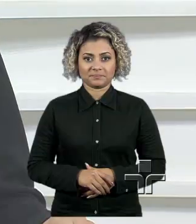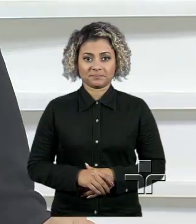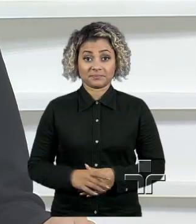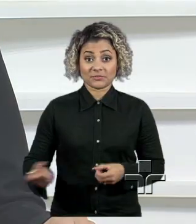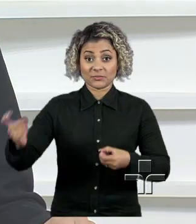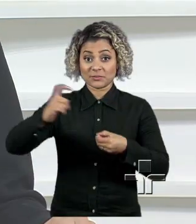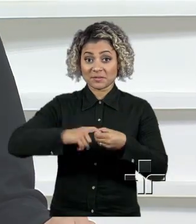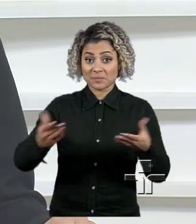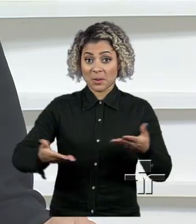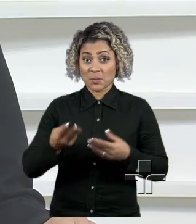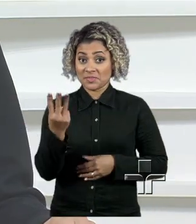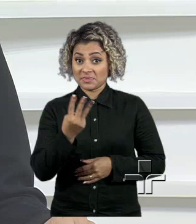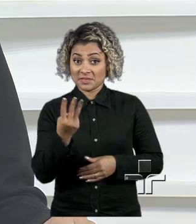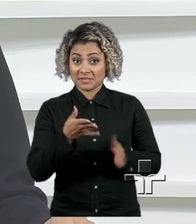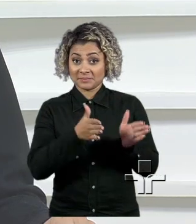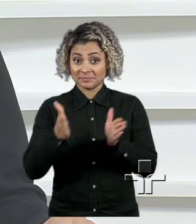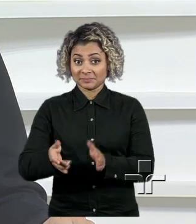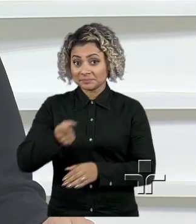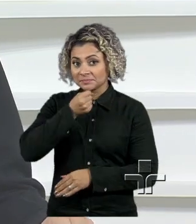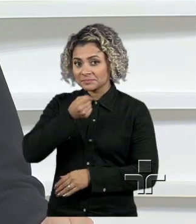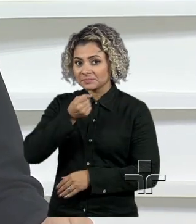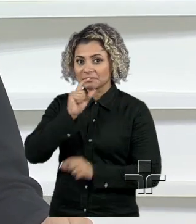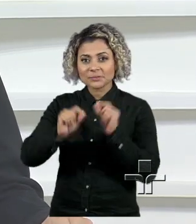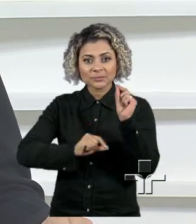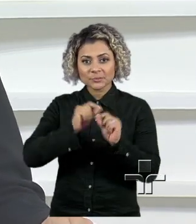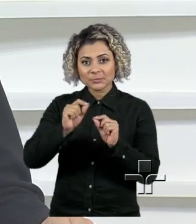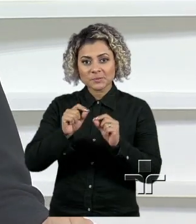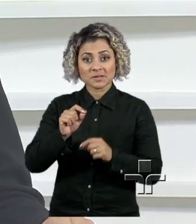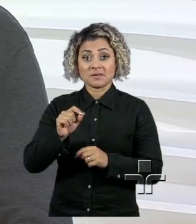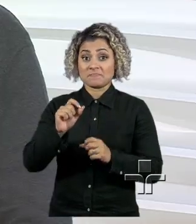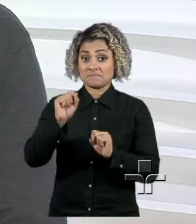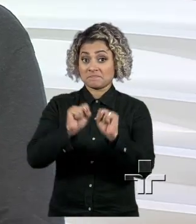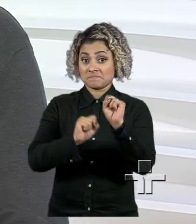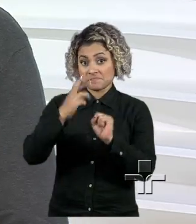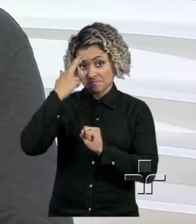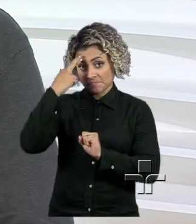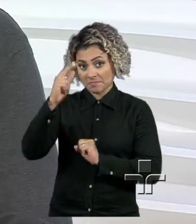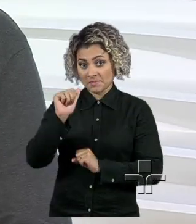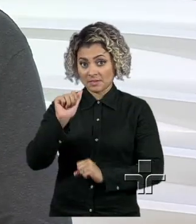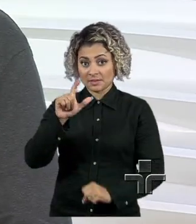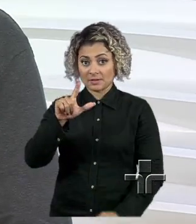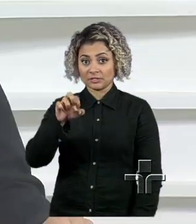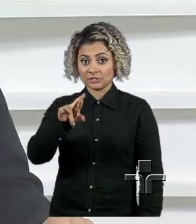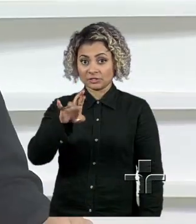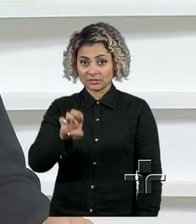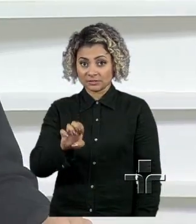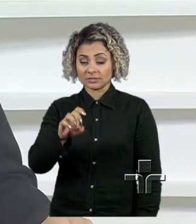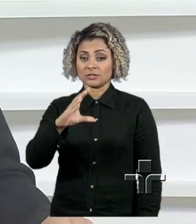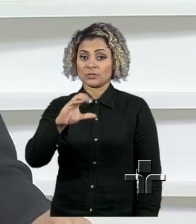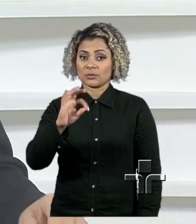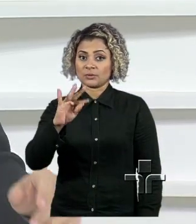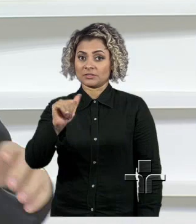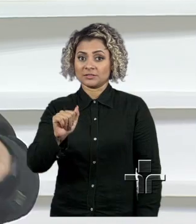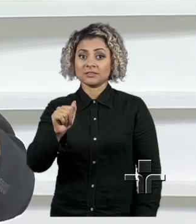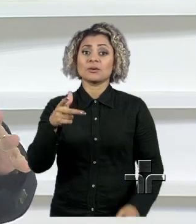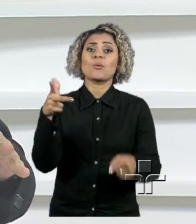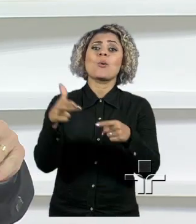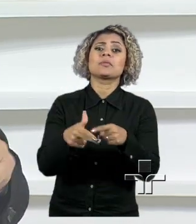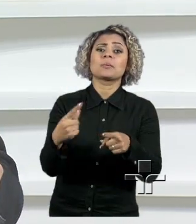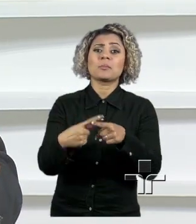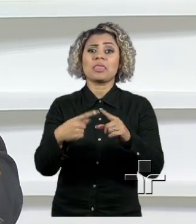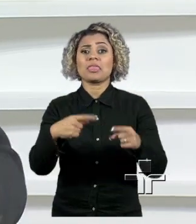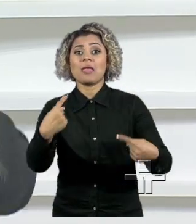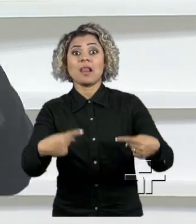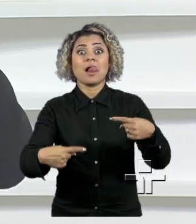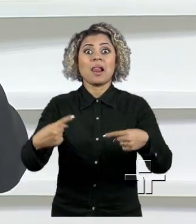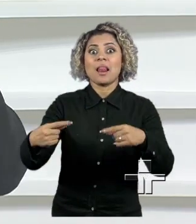Estamos de volta para o terceiro bloco da entrevista com o empresário Alexandre Costa. Tive que cortar aqui no outro bloco, que estava